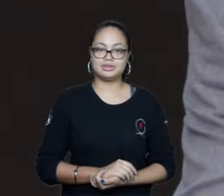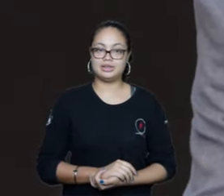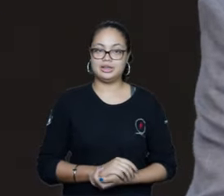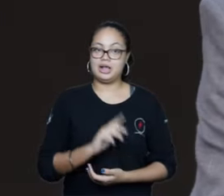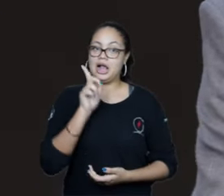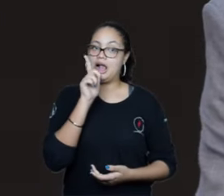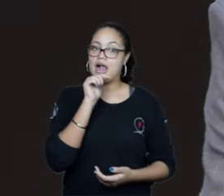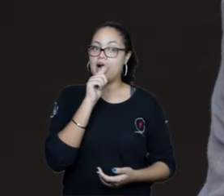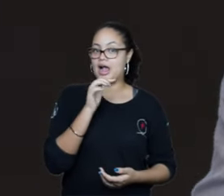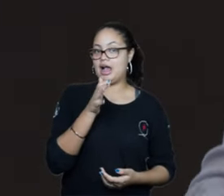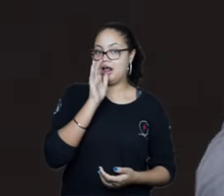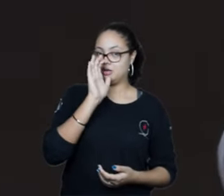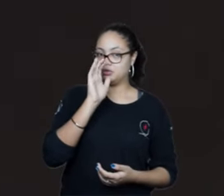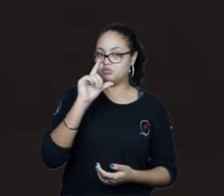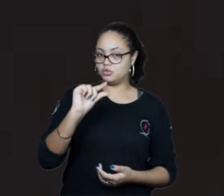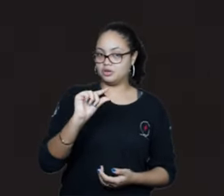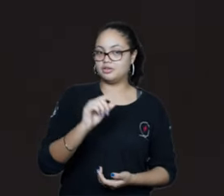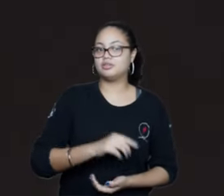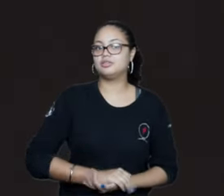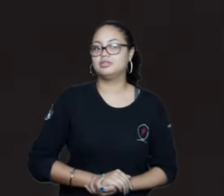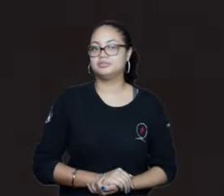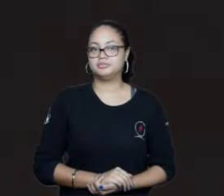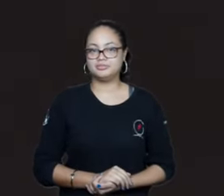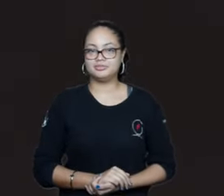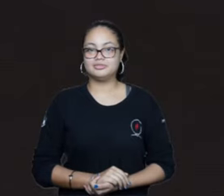beber um pouco de água por causa desse trem aqui